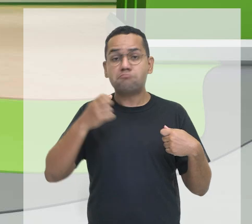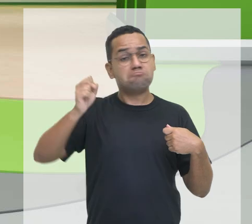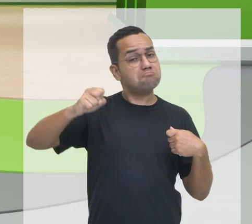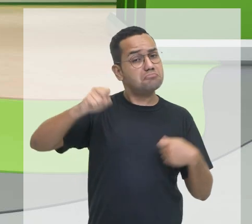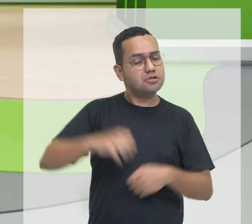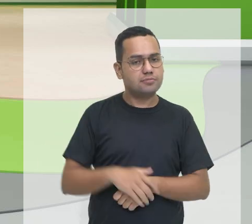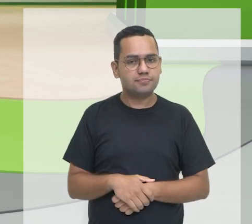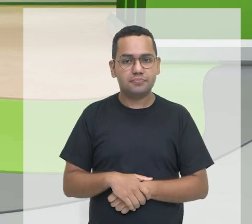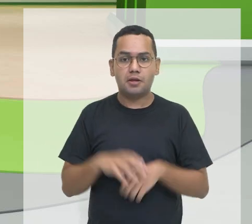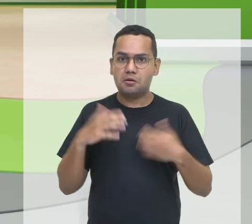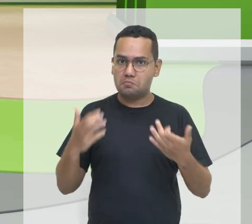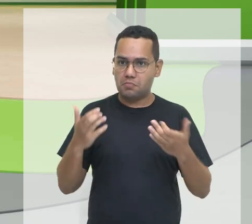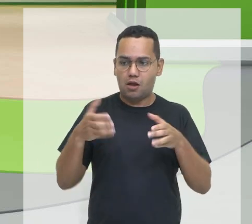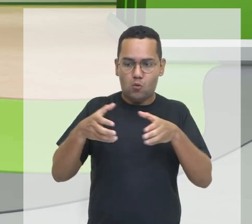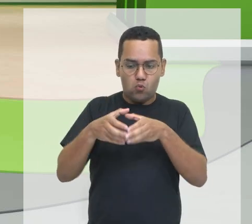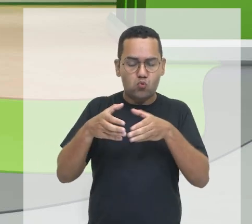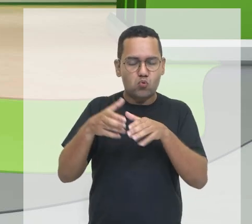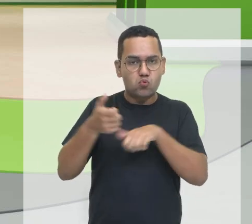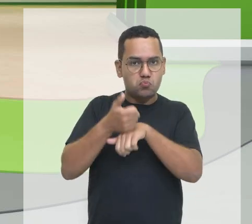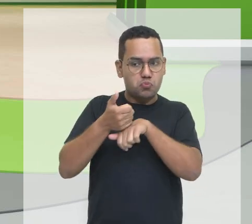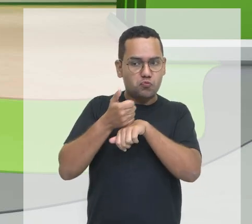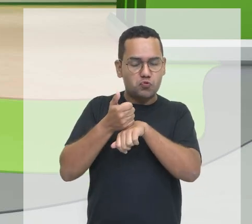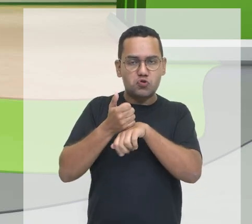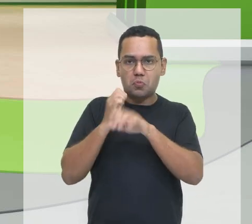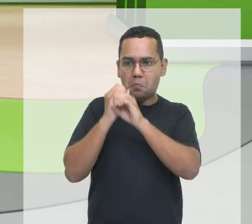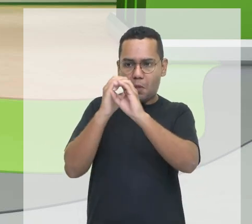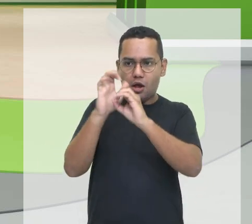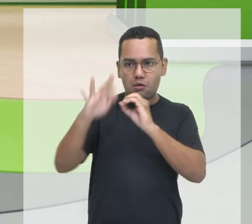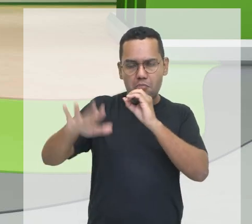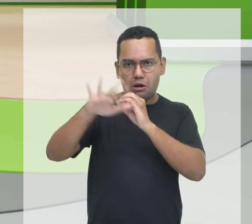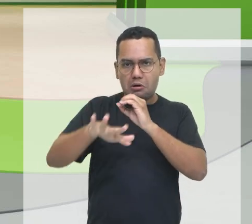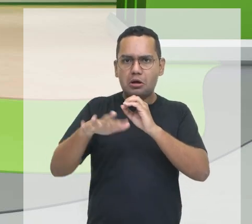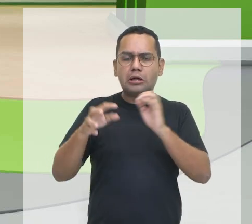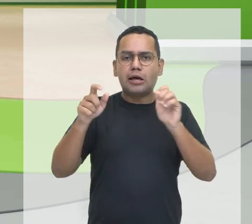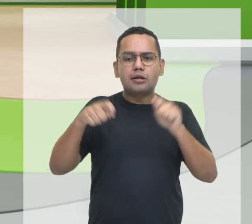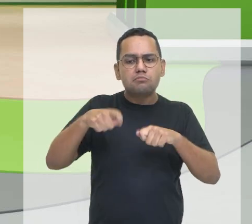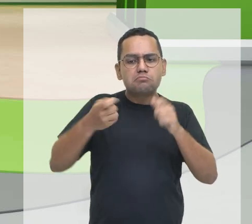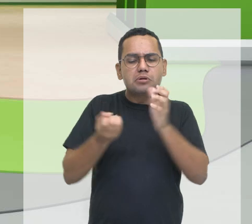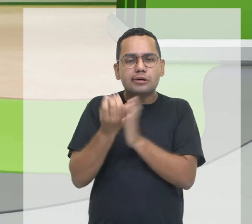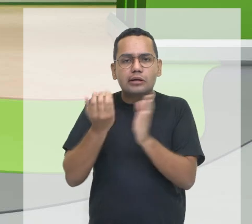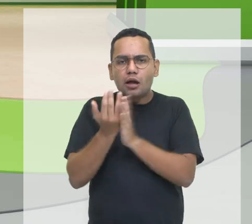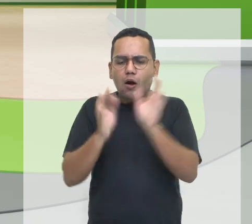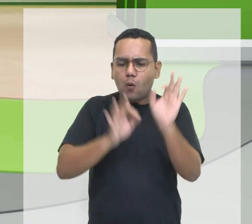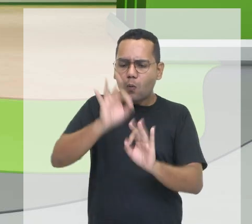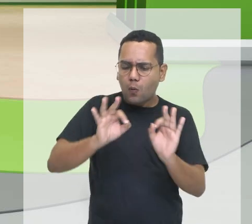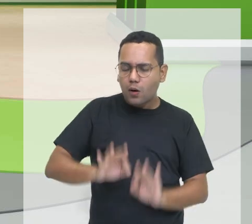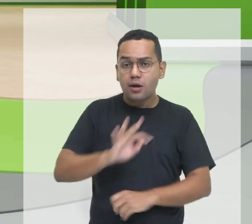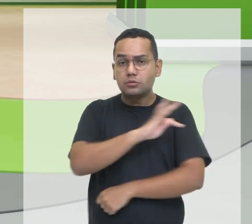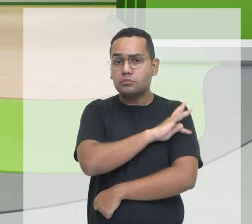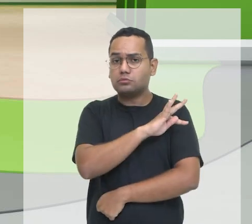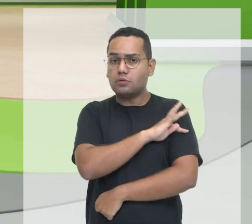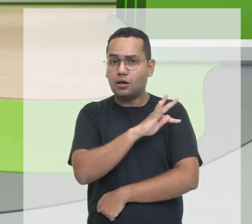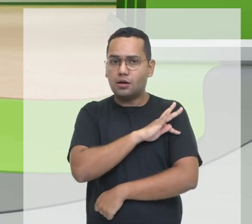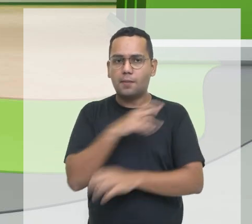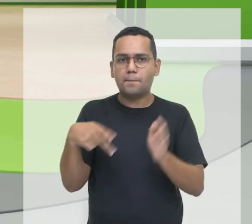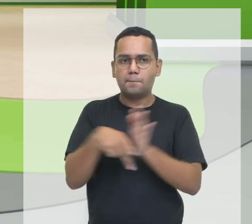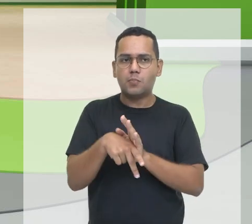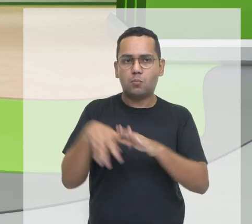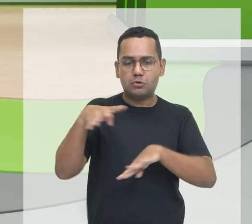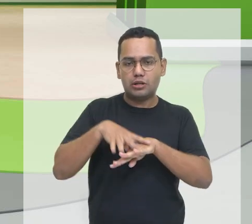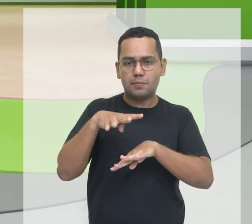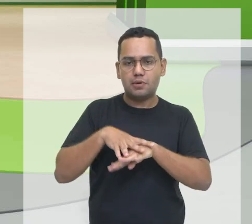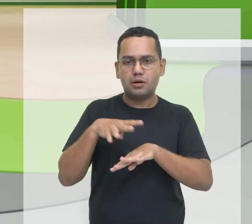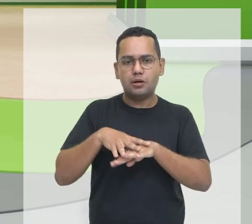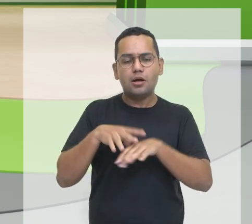serviço e eles elaboram técnicas super complicadas por meio da matemática e eles conseguem sim determinar a idade